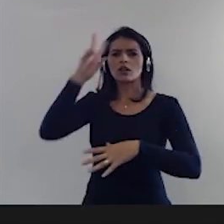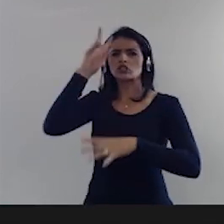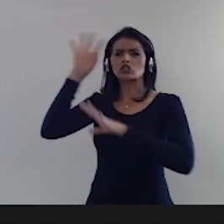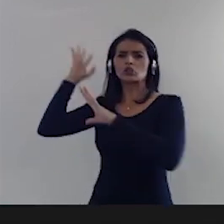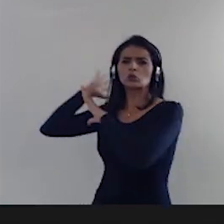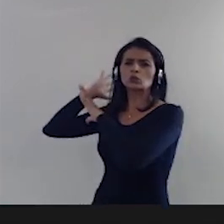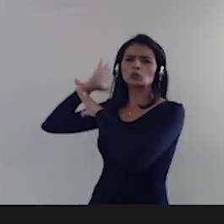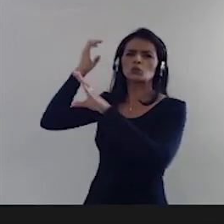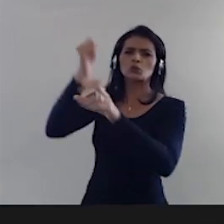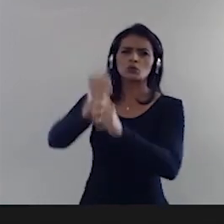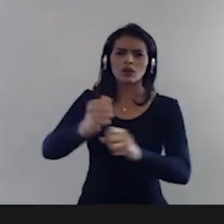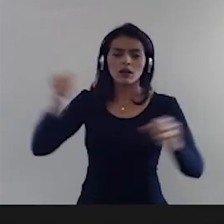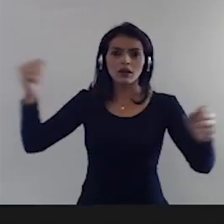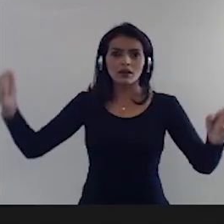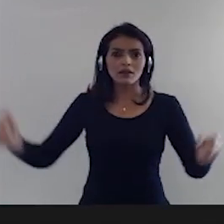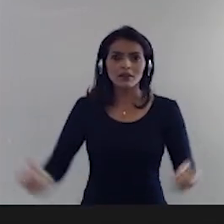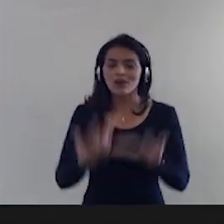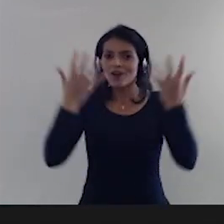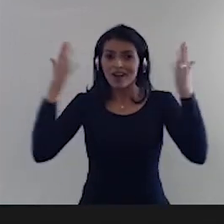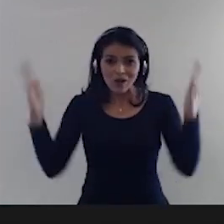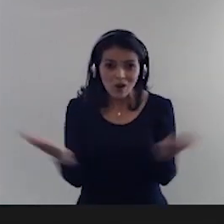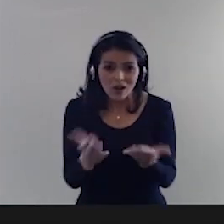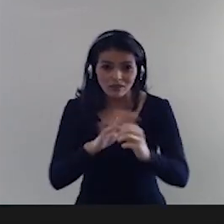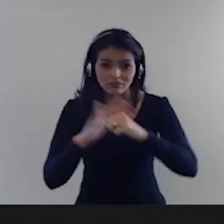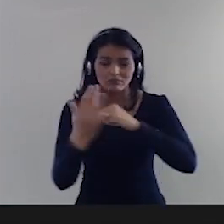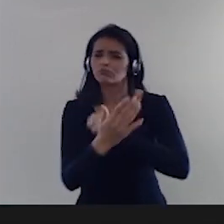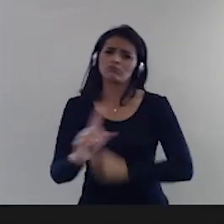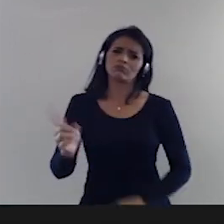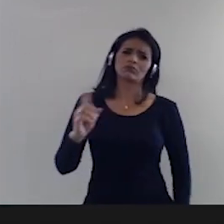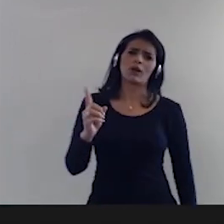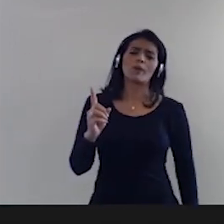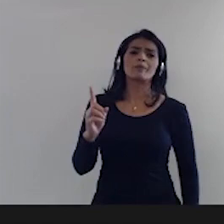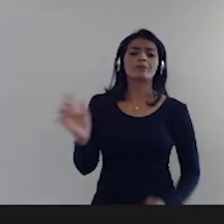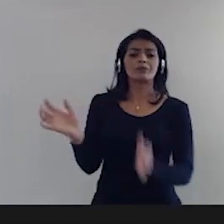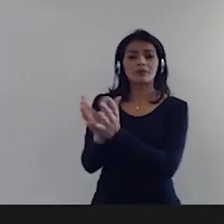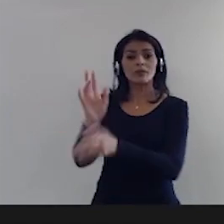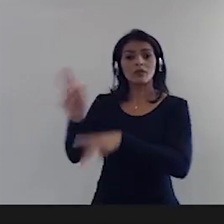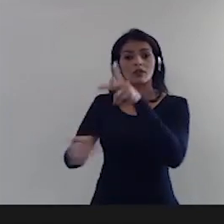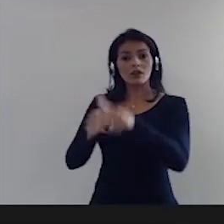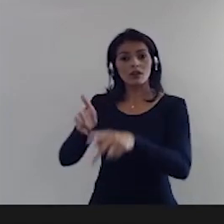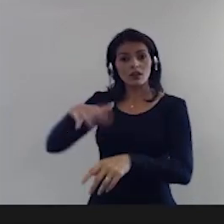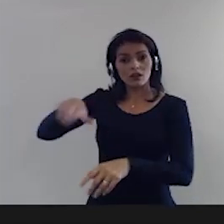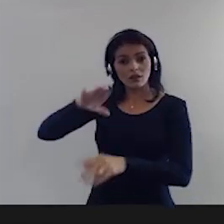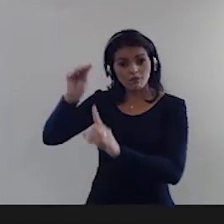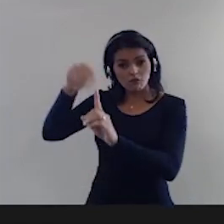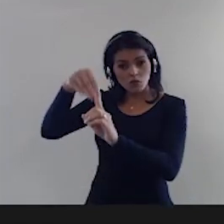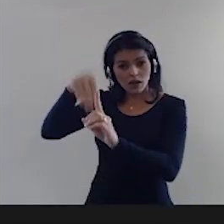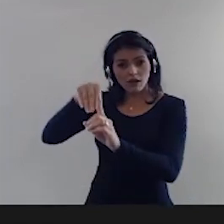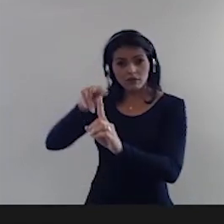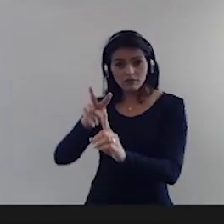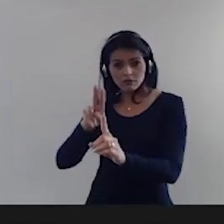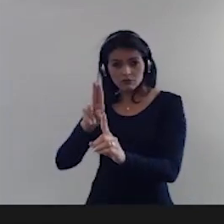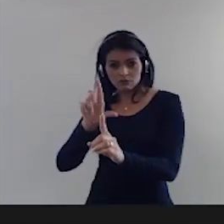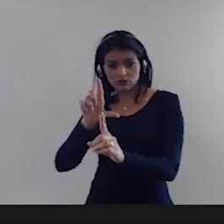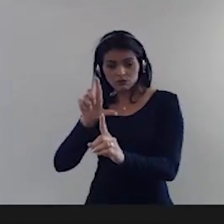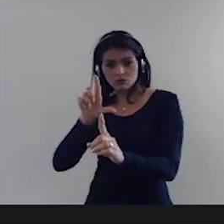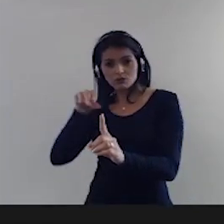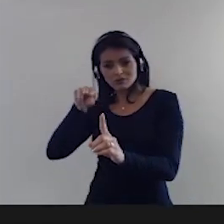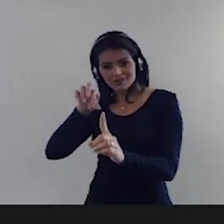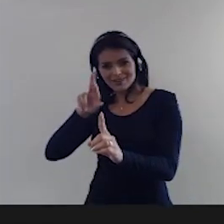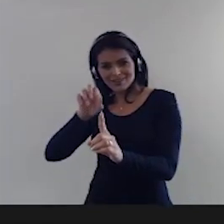com a pandemia. E normalmente, essas populações que se encontram nessa situação, elas